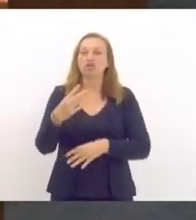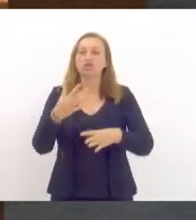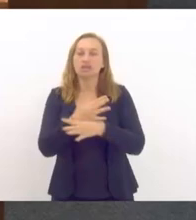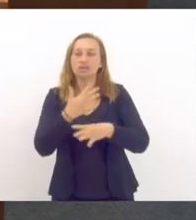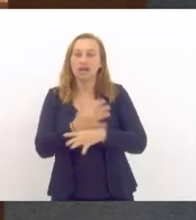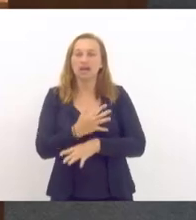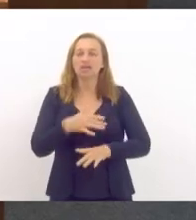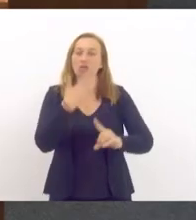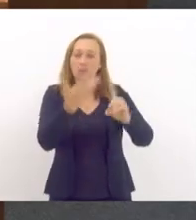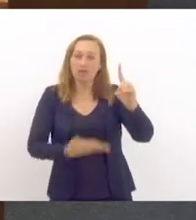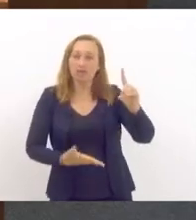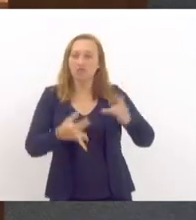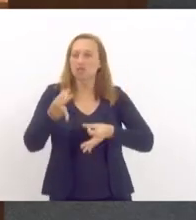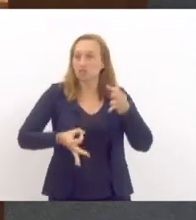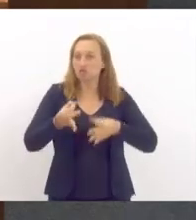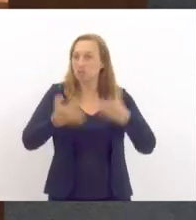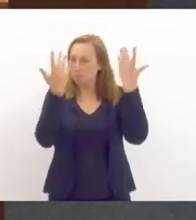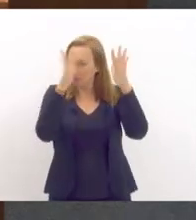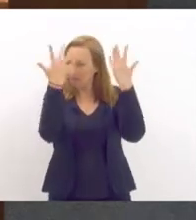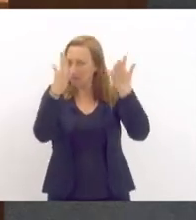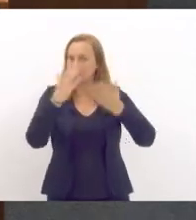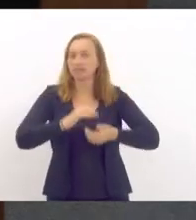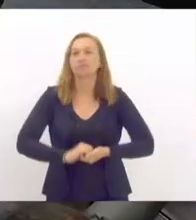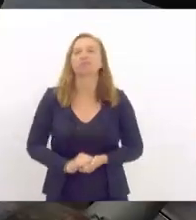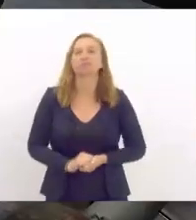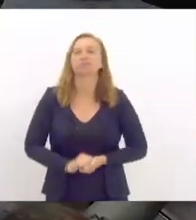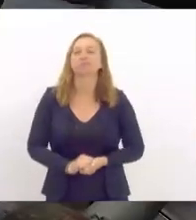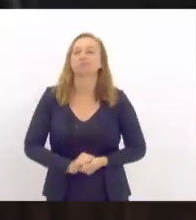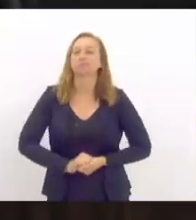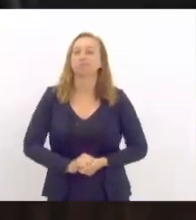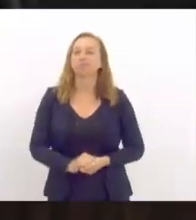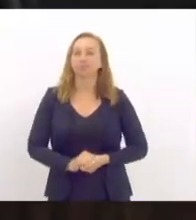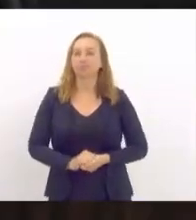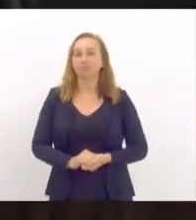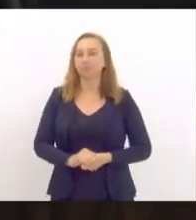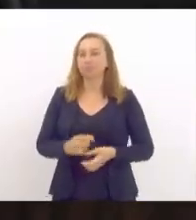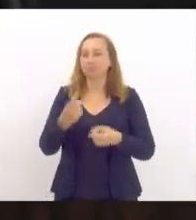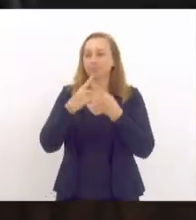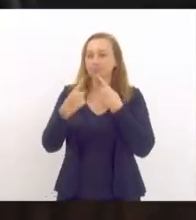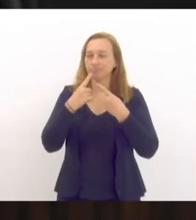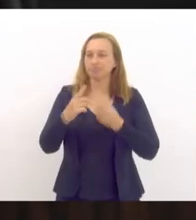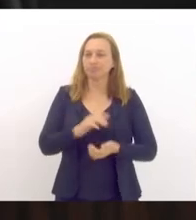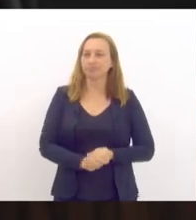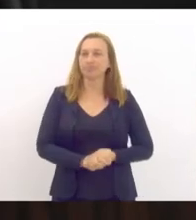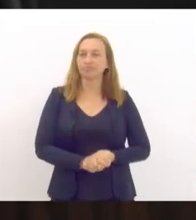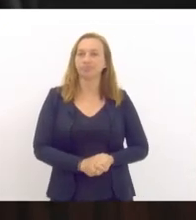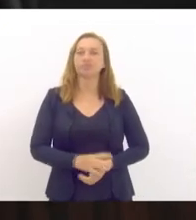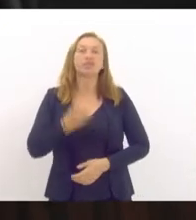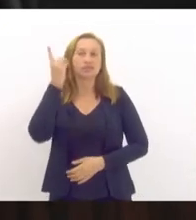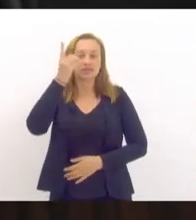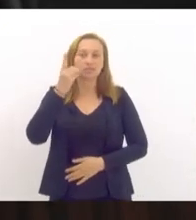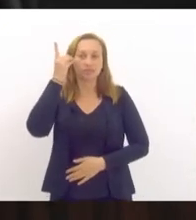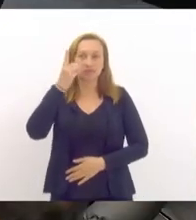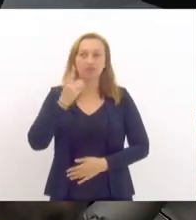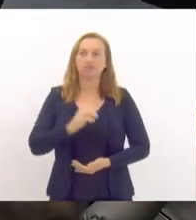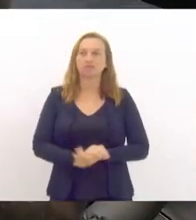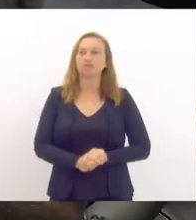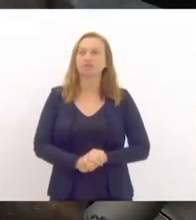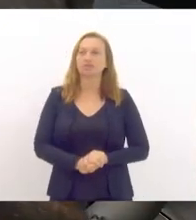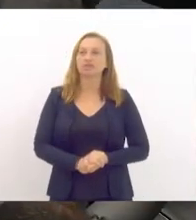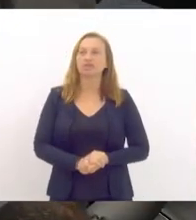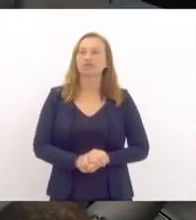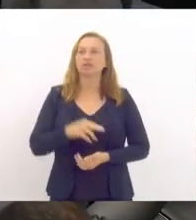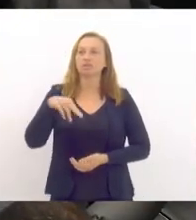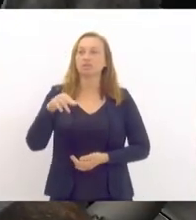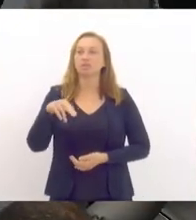homenagem parabéns Parabéns gente para discutir nosso Deputado munir Presidente